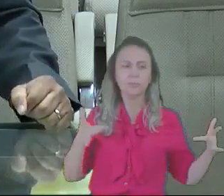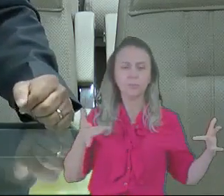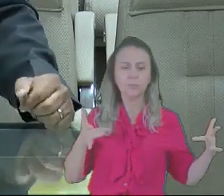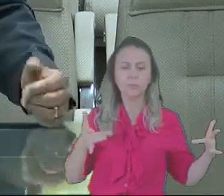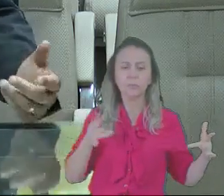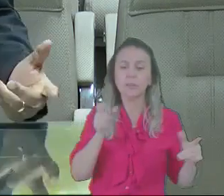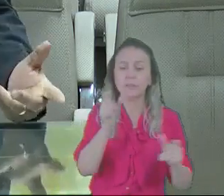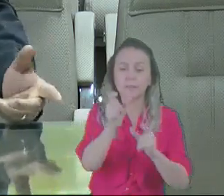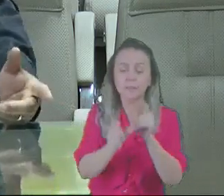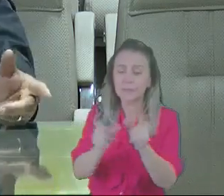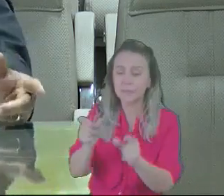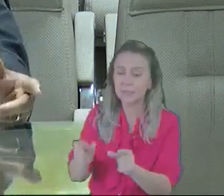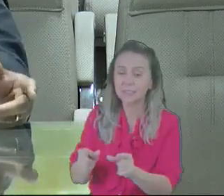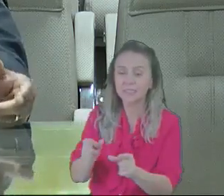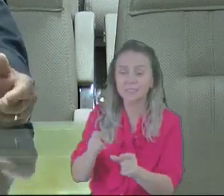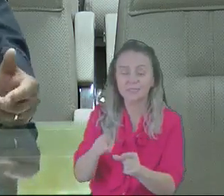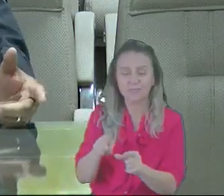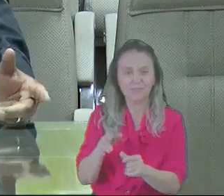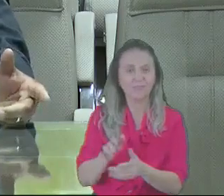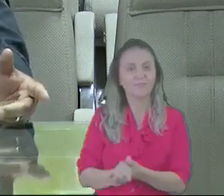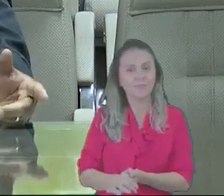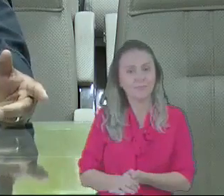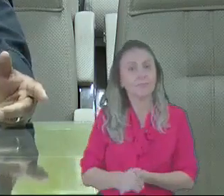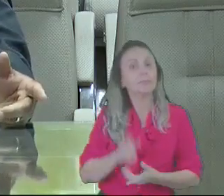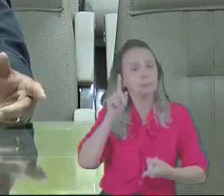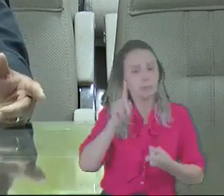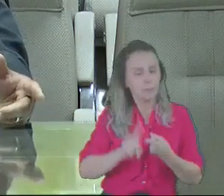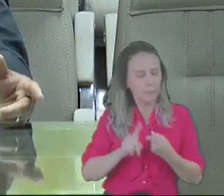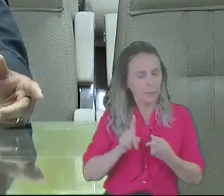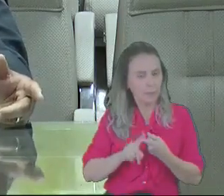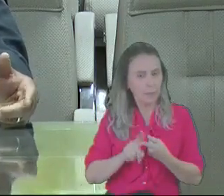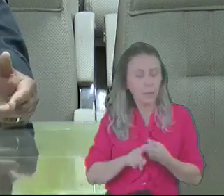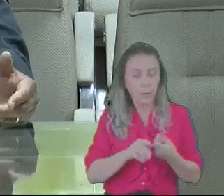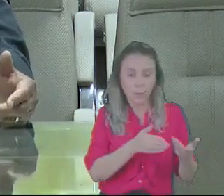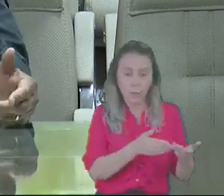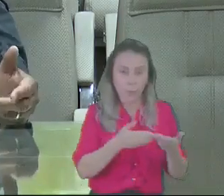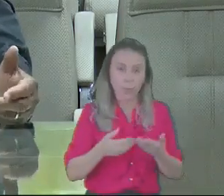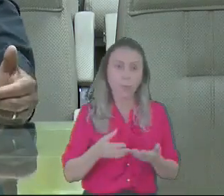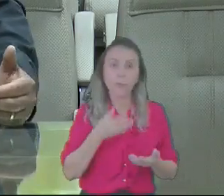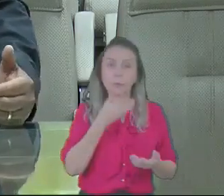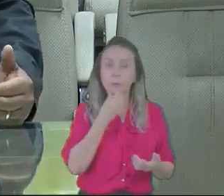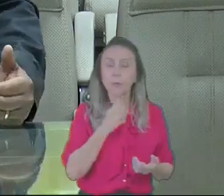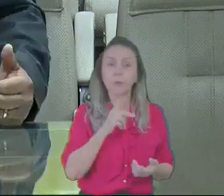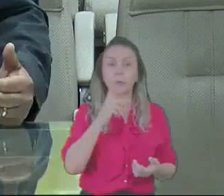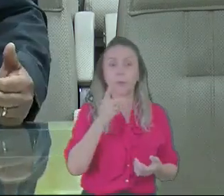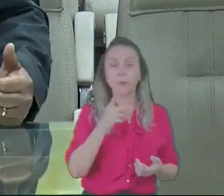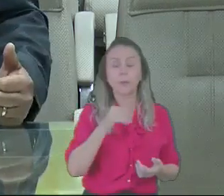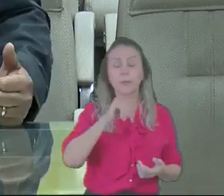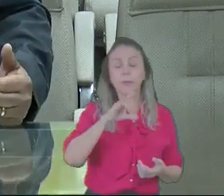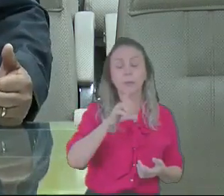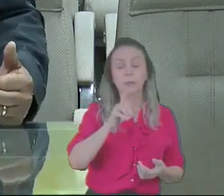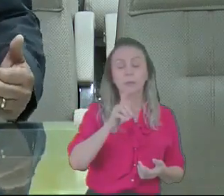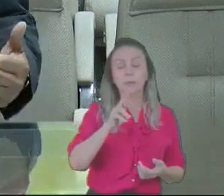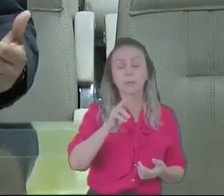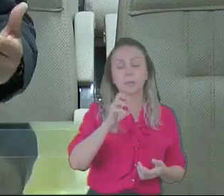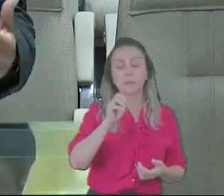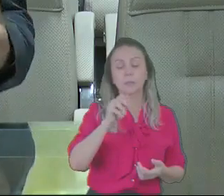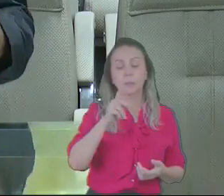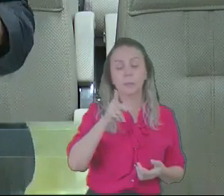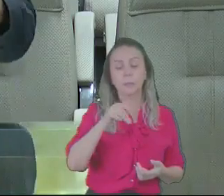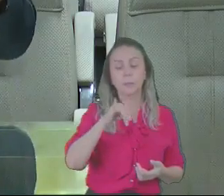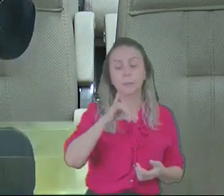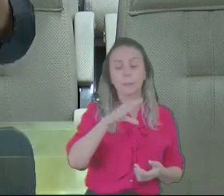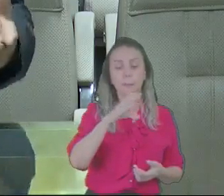e eles também convida um homem hidrópico a hidropsia é uma doença aqui é